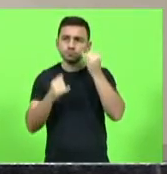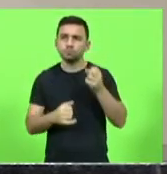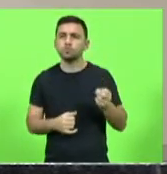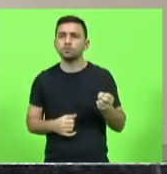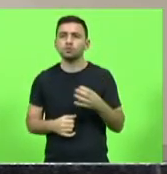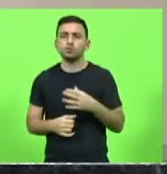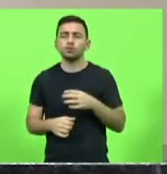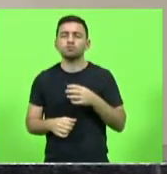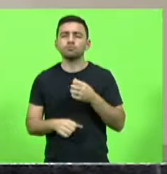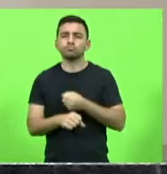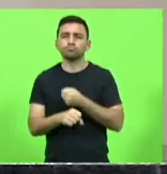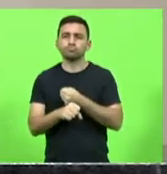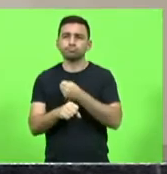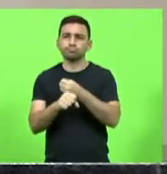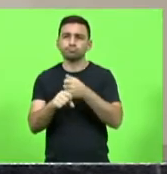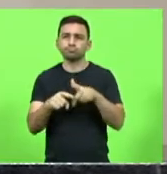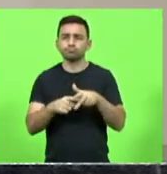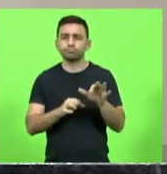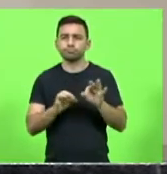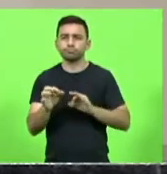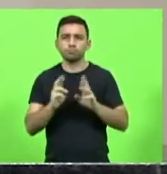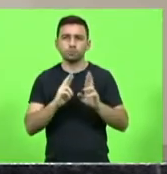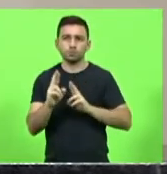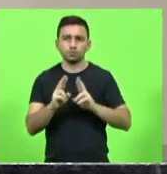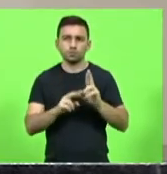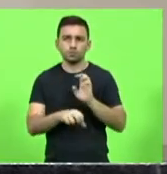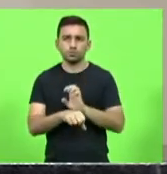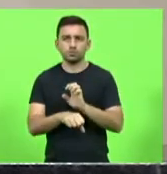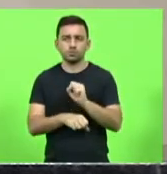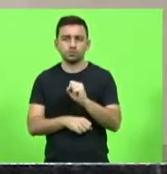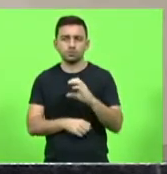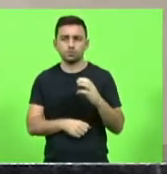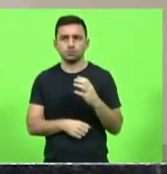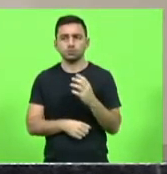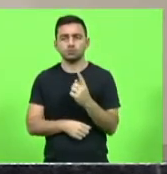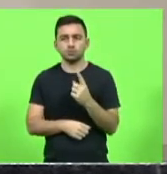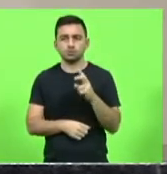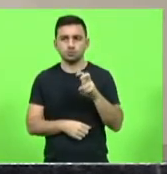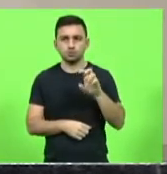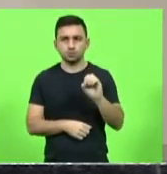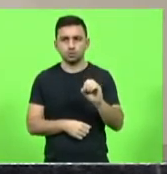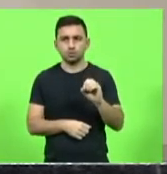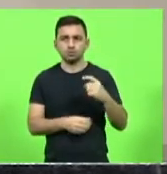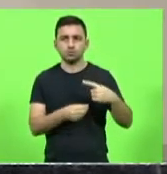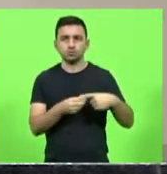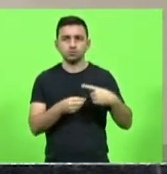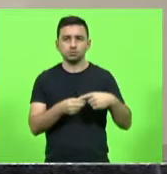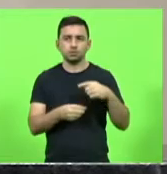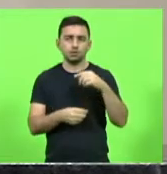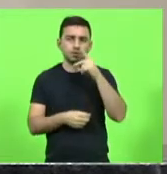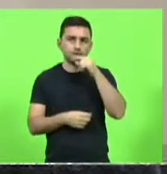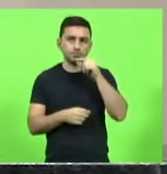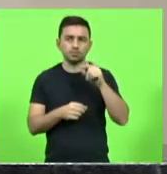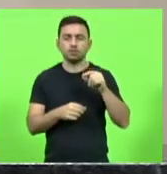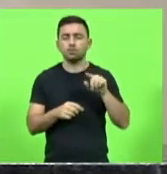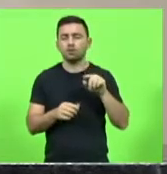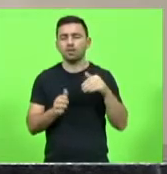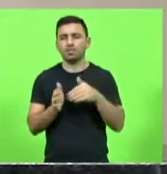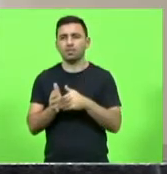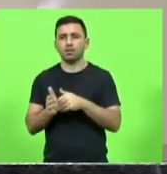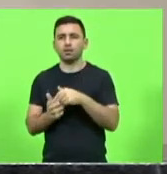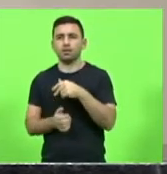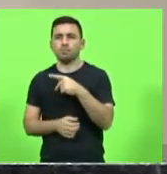obra e revitalização da rodovia estadual SC-150 entre os municípios de Capinzal e Piratuba. Em